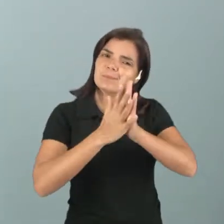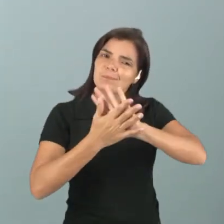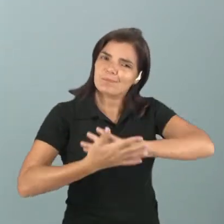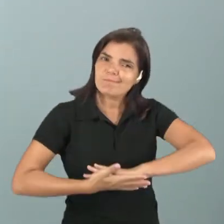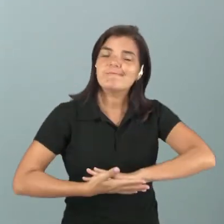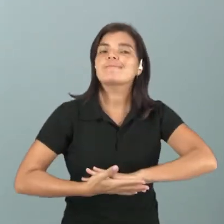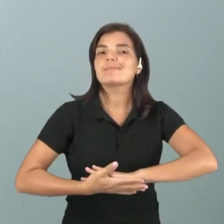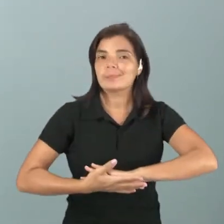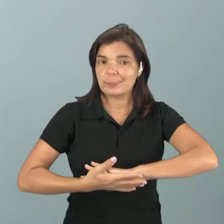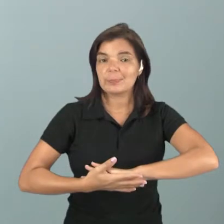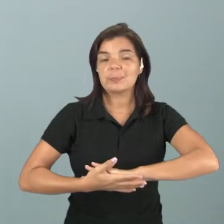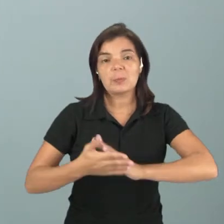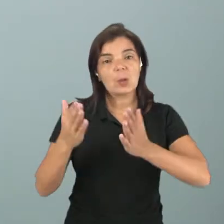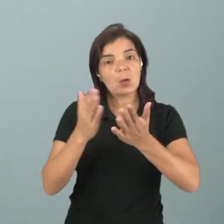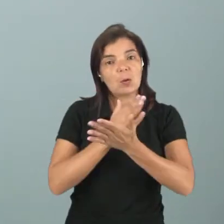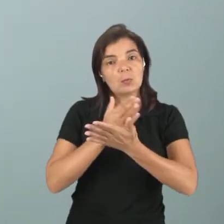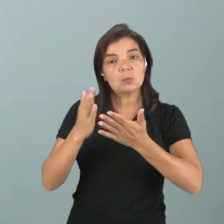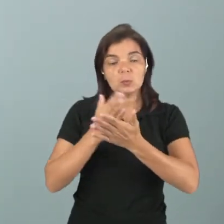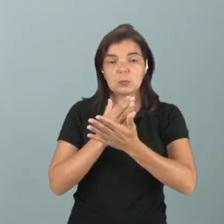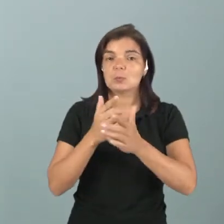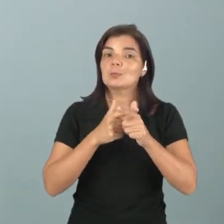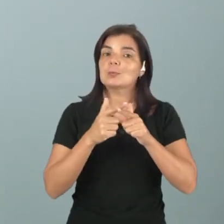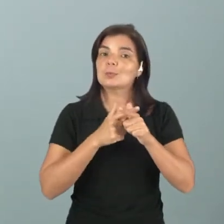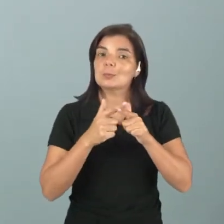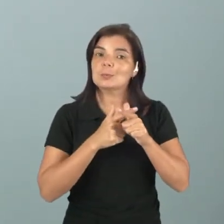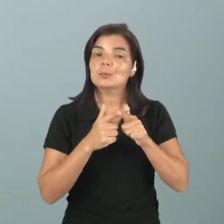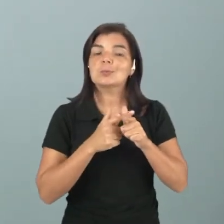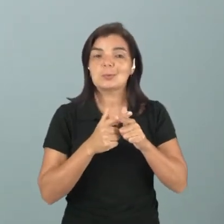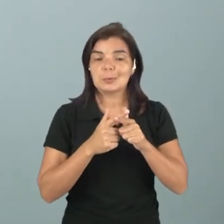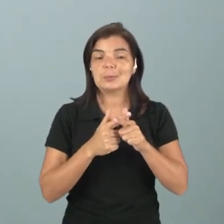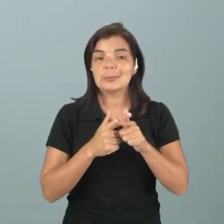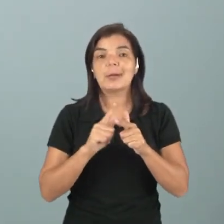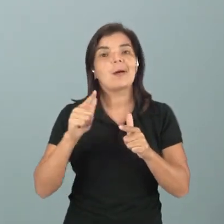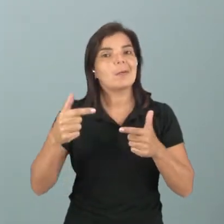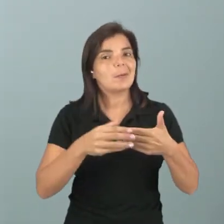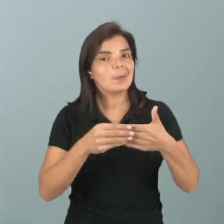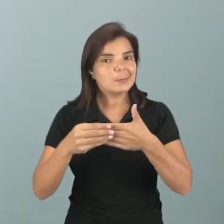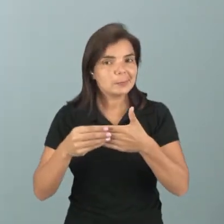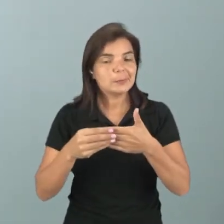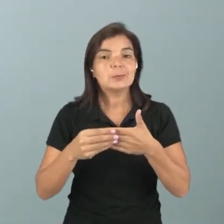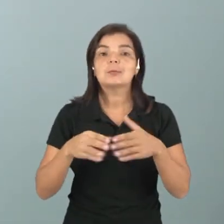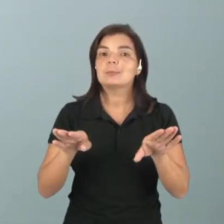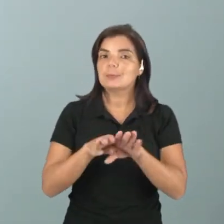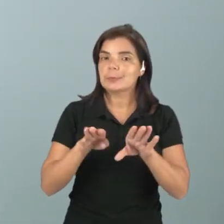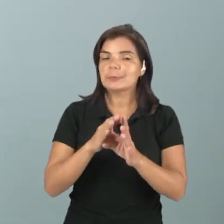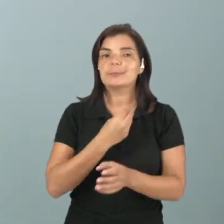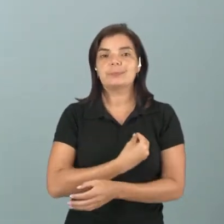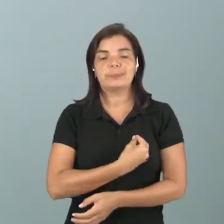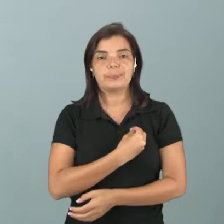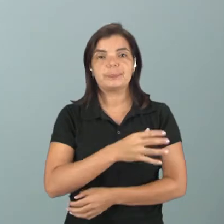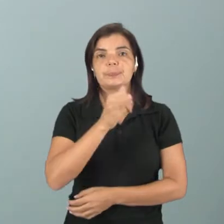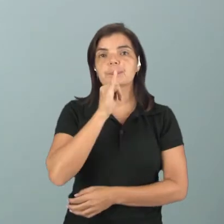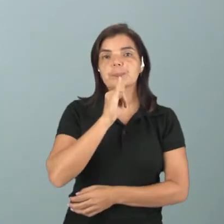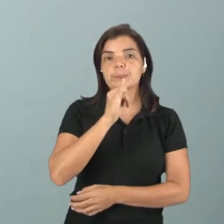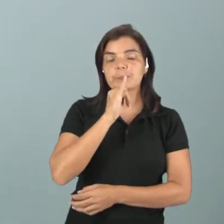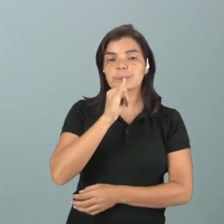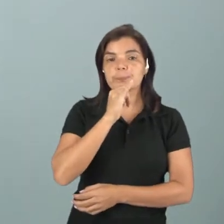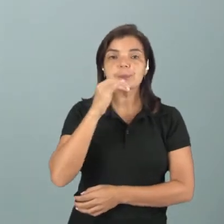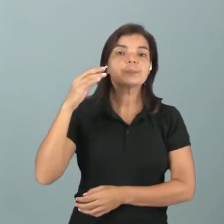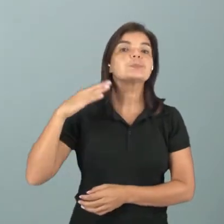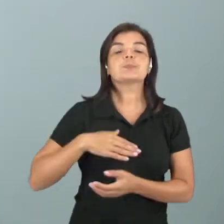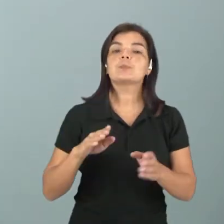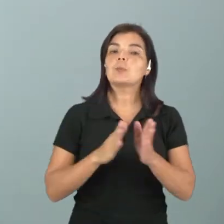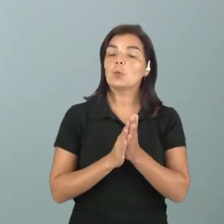vez mais algumas consequências, alguns danos, vem trazendo alguns danos para o meio. Como, por exemplo, o